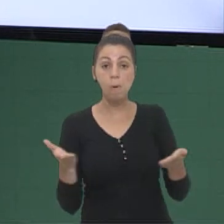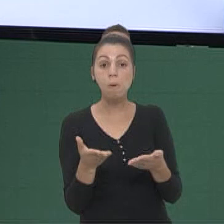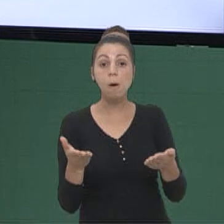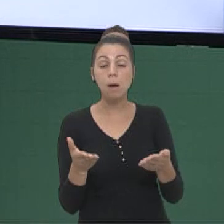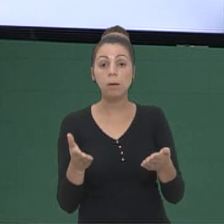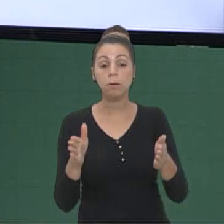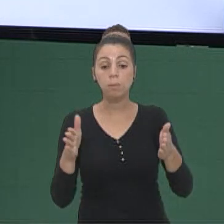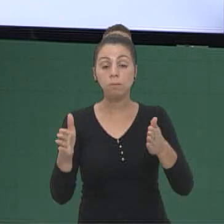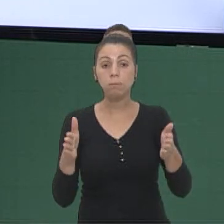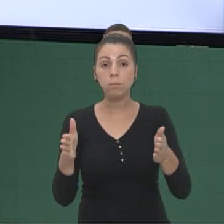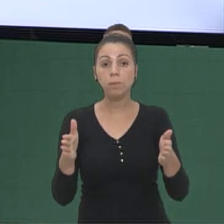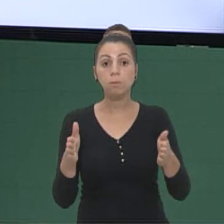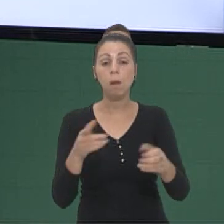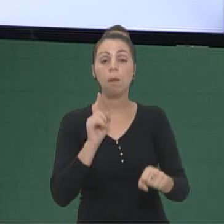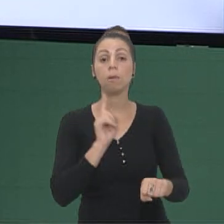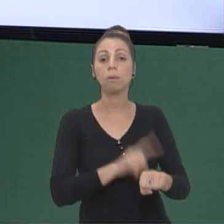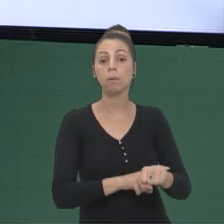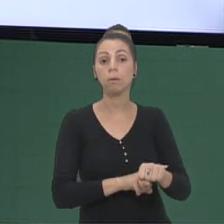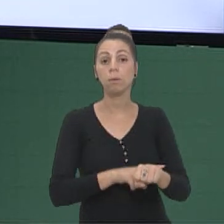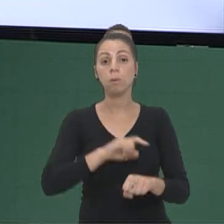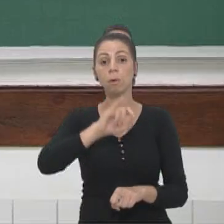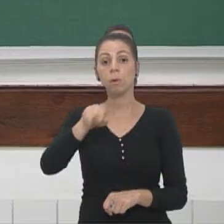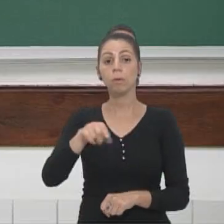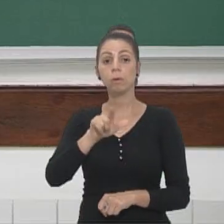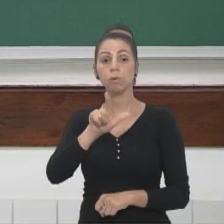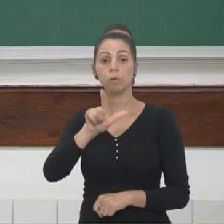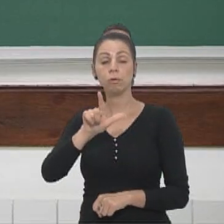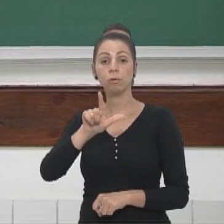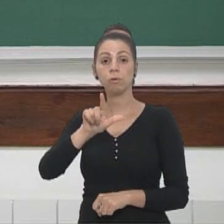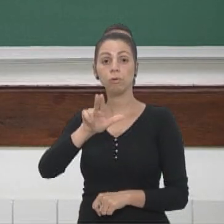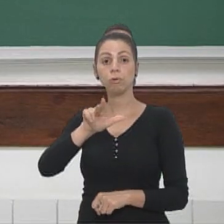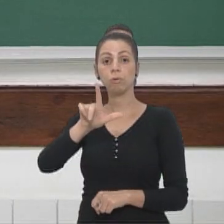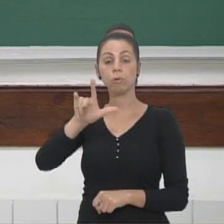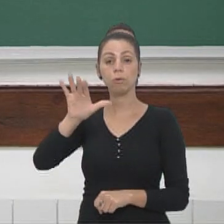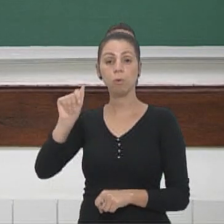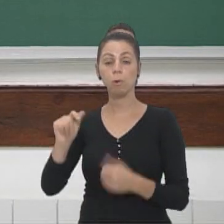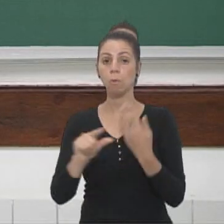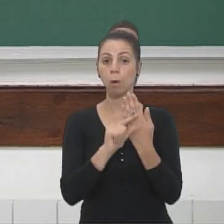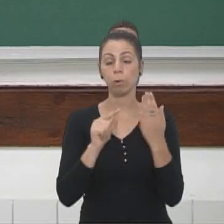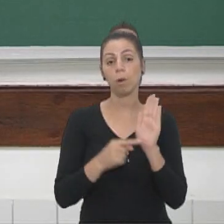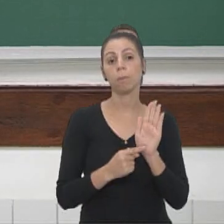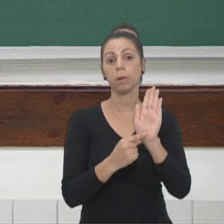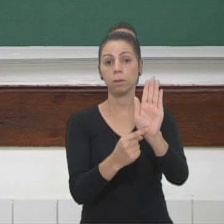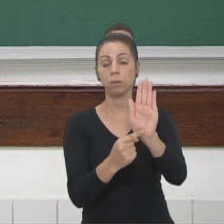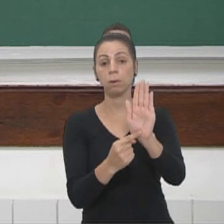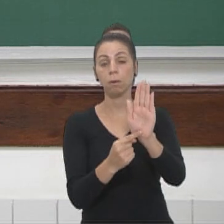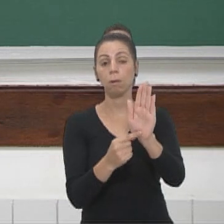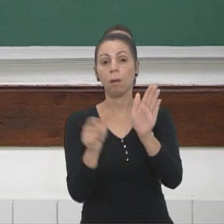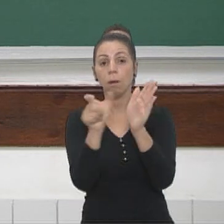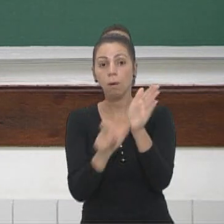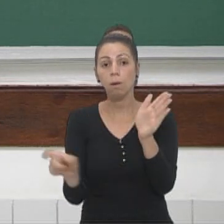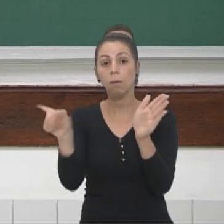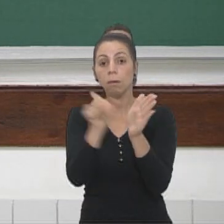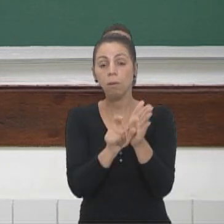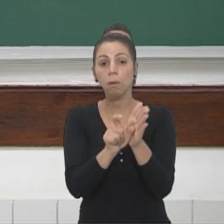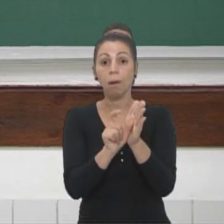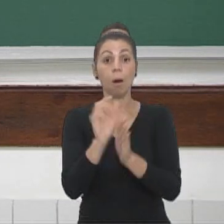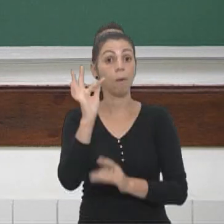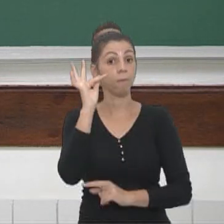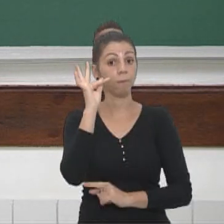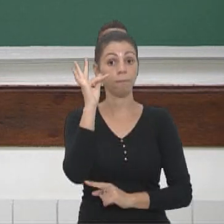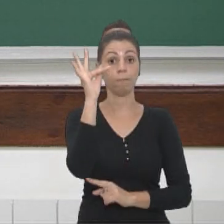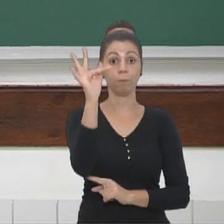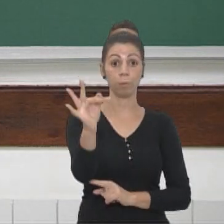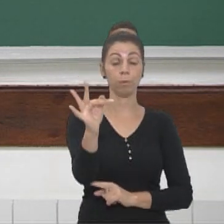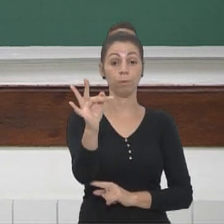aparece, inclusive, no poema do Júlio Cortázar, o estarás, que se repete muito, essa repetição de palavras, futuro.